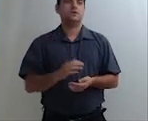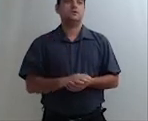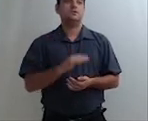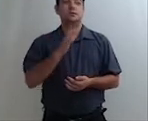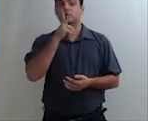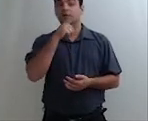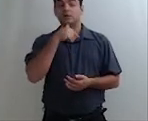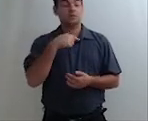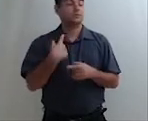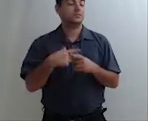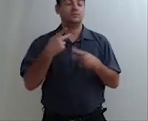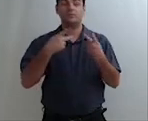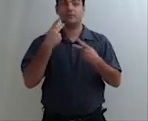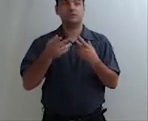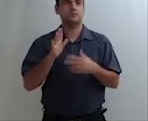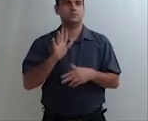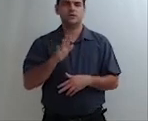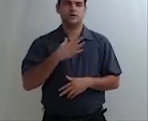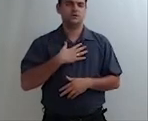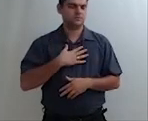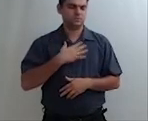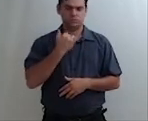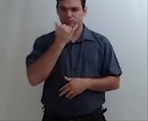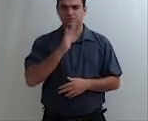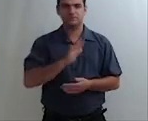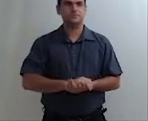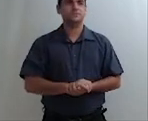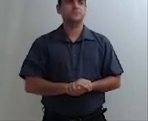ainda mais a sessão problema nenum